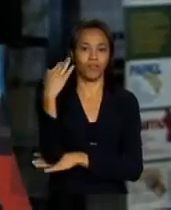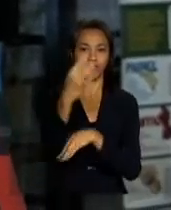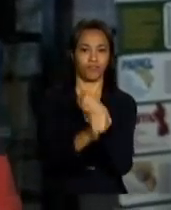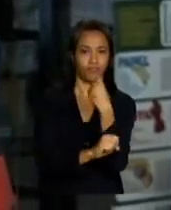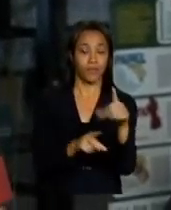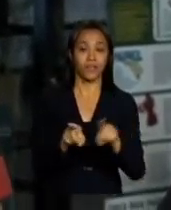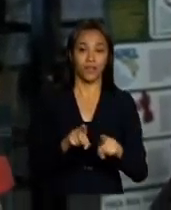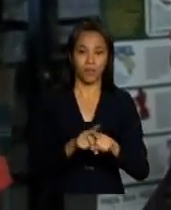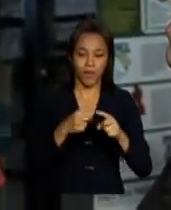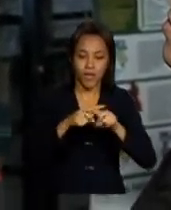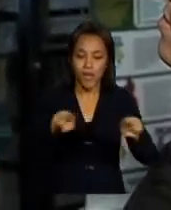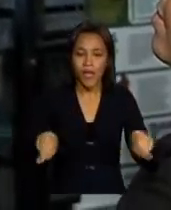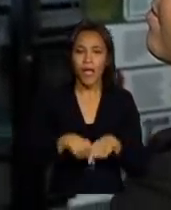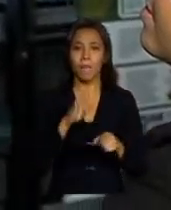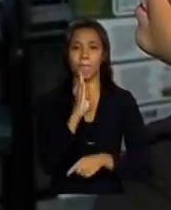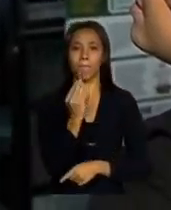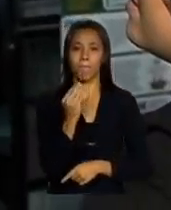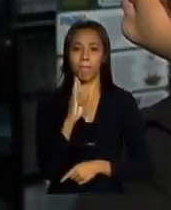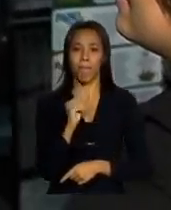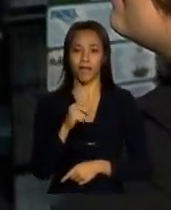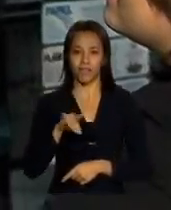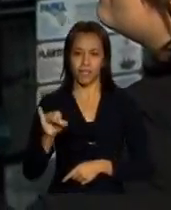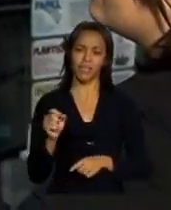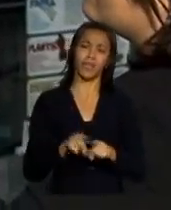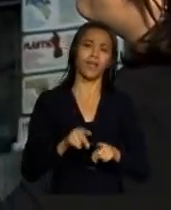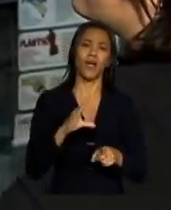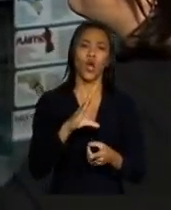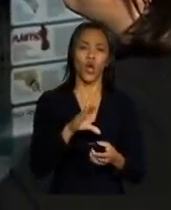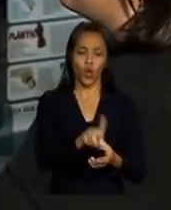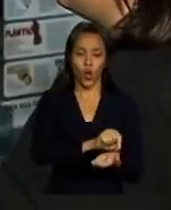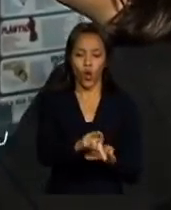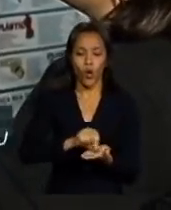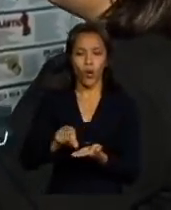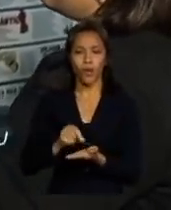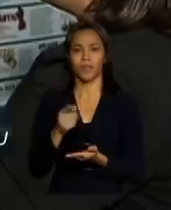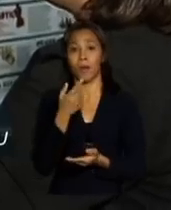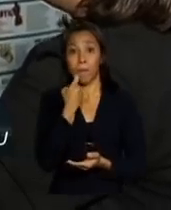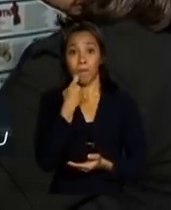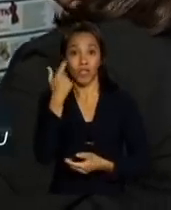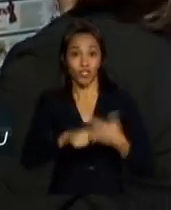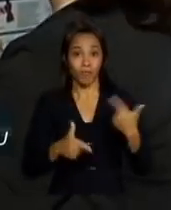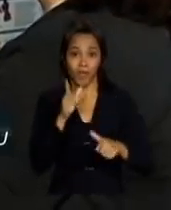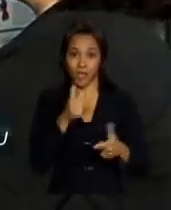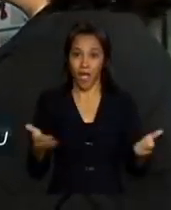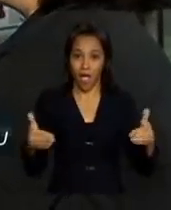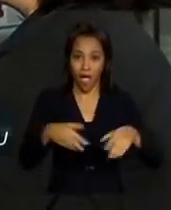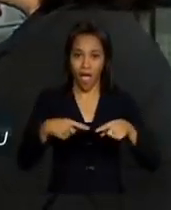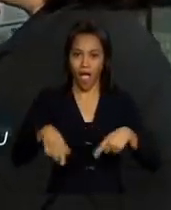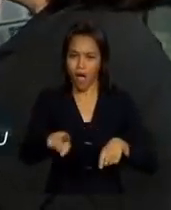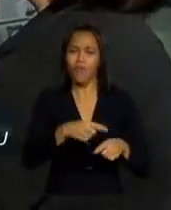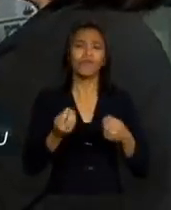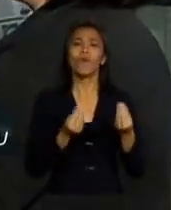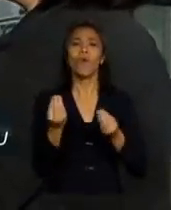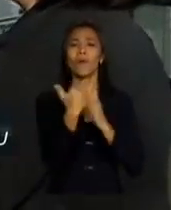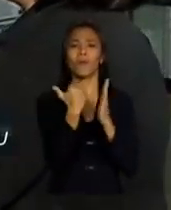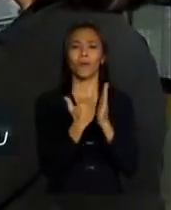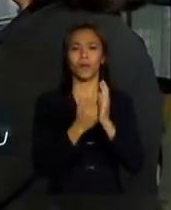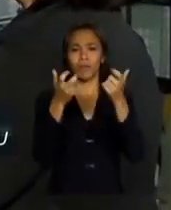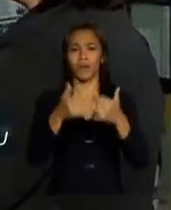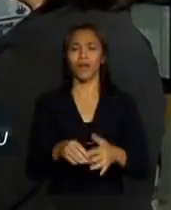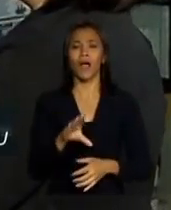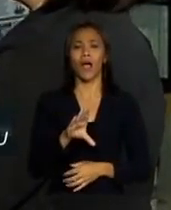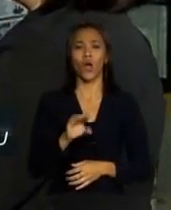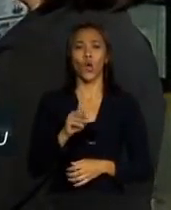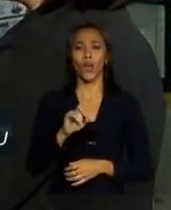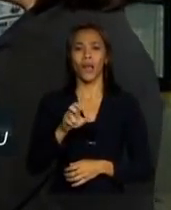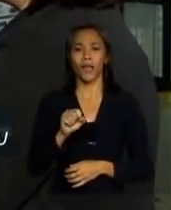de microbacias, até o programa Coleta Solidária, Mais Peixes em Nossas Águas e assim por diante. Vamos detalhar alguns desses programas. O Coleta Solidária, como é